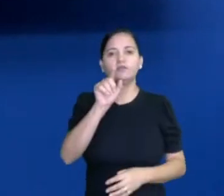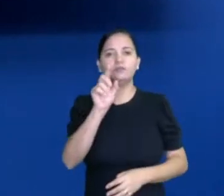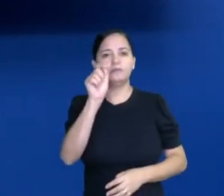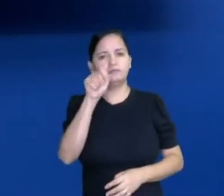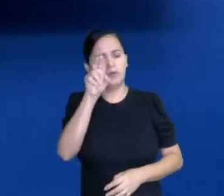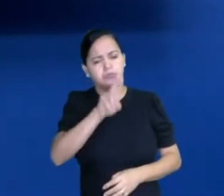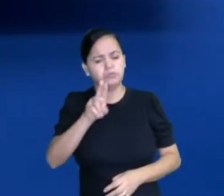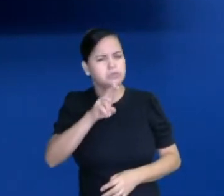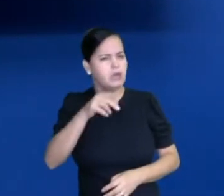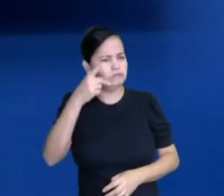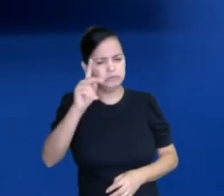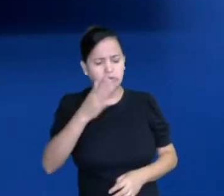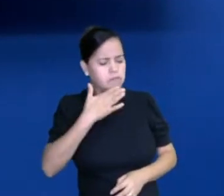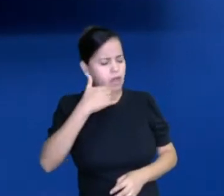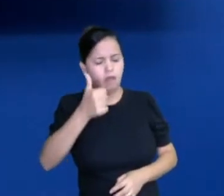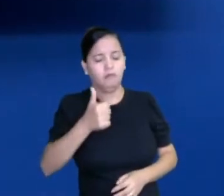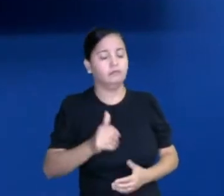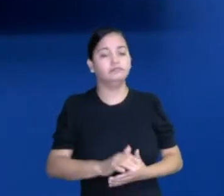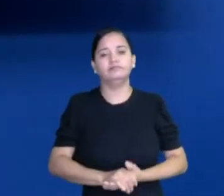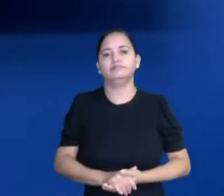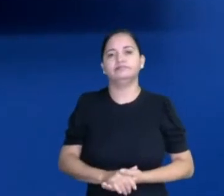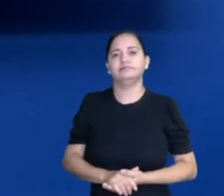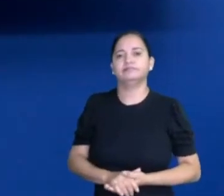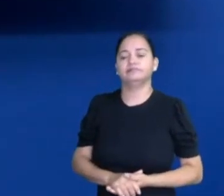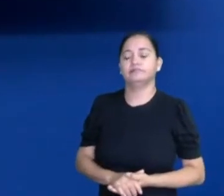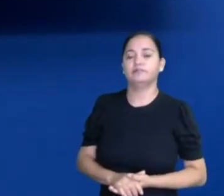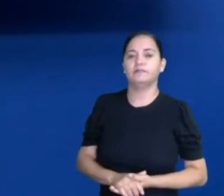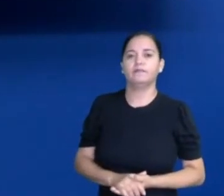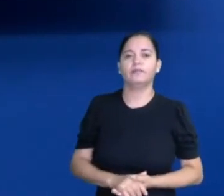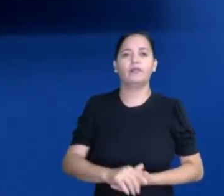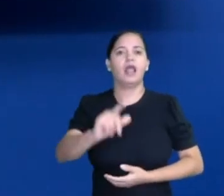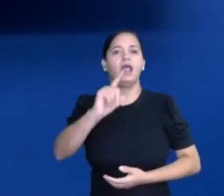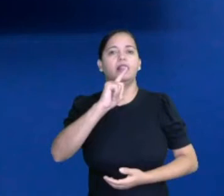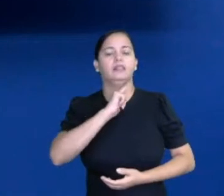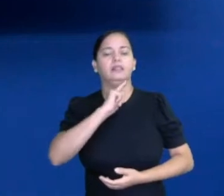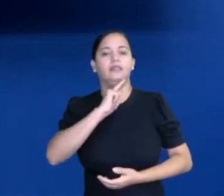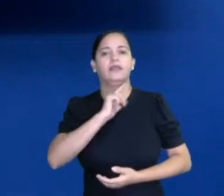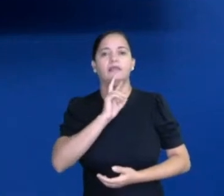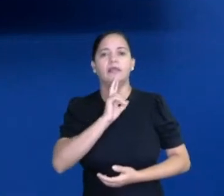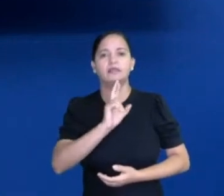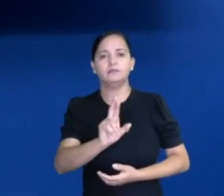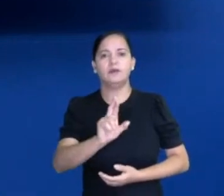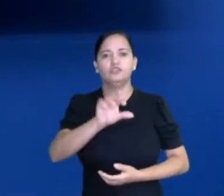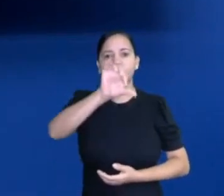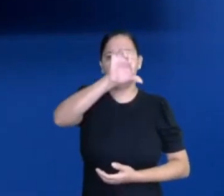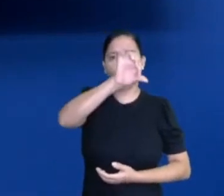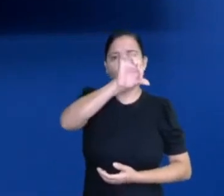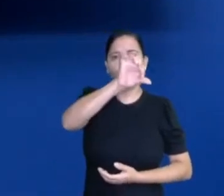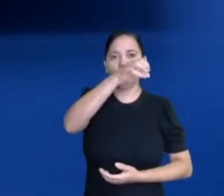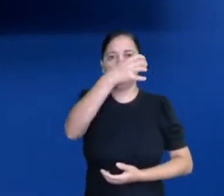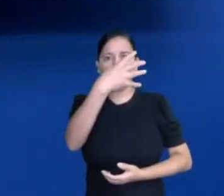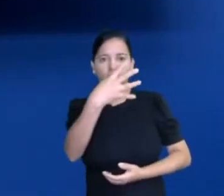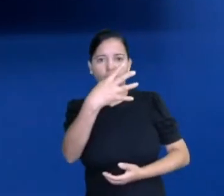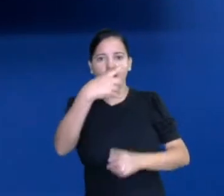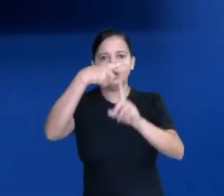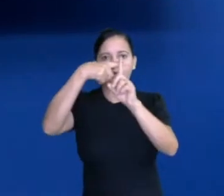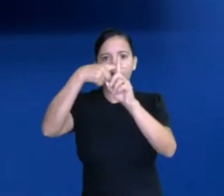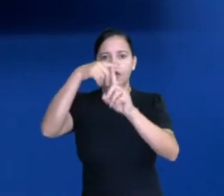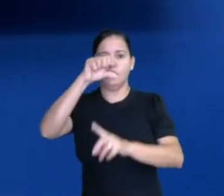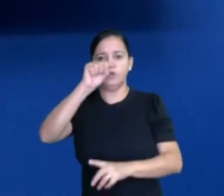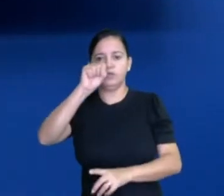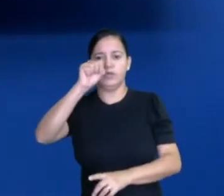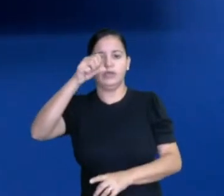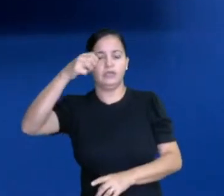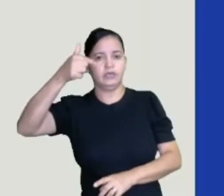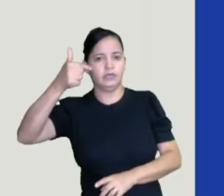você achar tranquila. Então vamos lá ver. A gente tem aqui como resposta 94 mais 82.